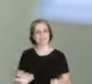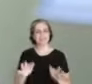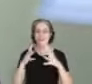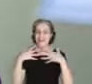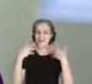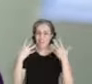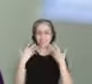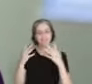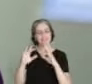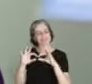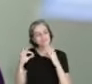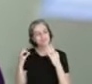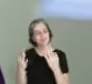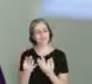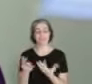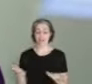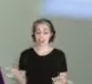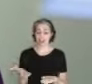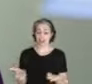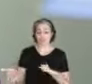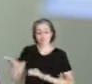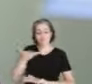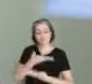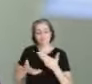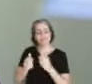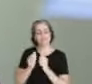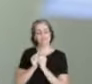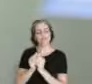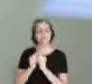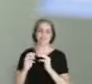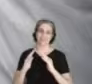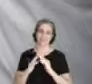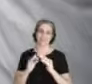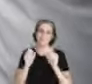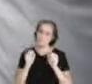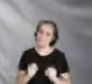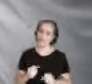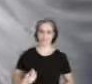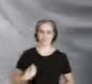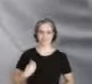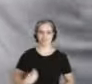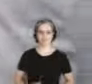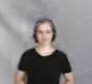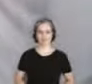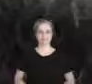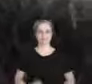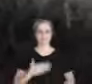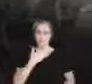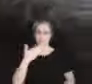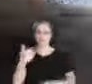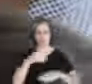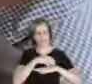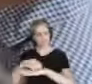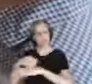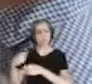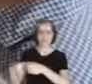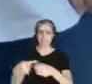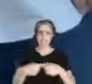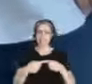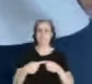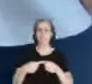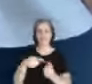pessoas, a alegria das famílias que passam a conviver no seu lar, vão poder cuidar dos seus familiares. Mais mobilidade